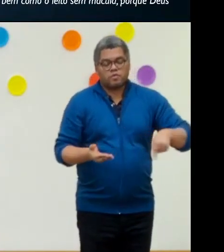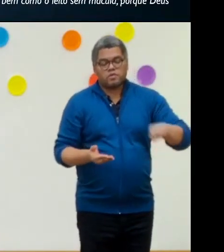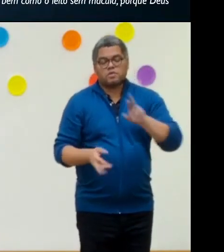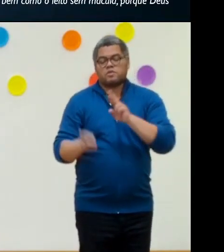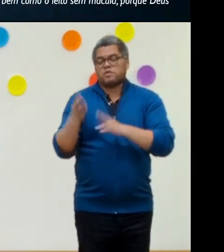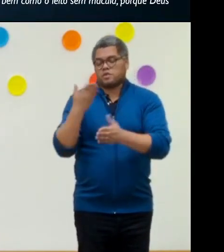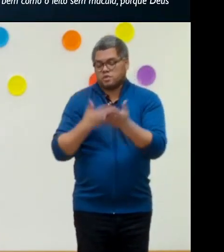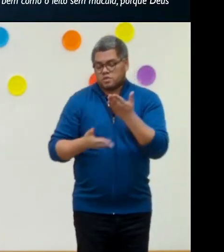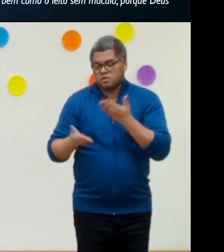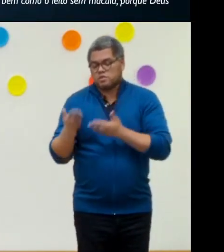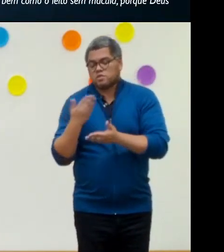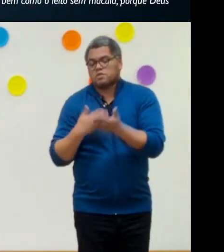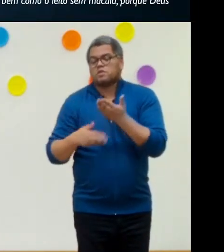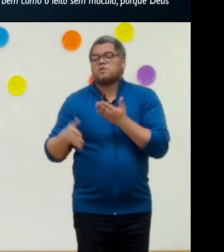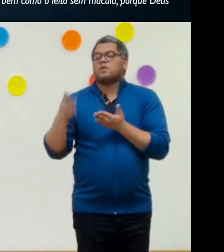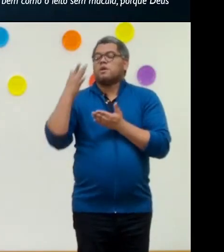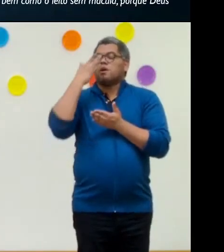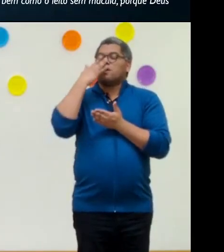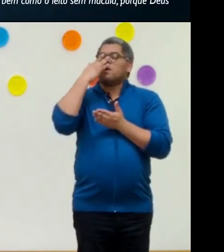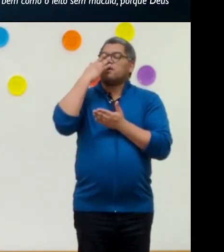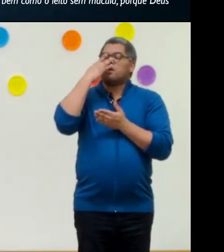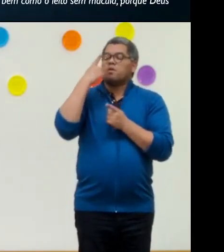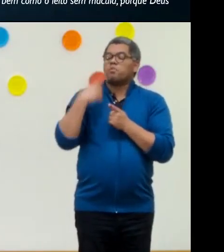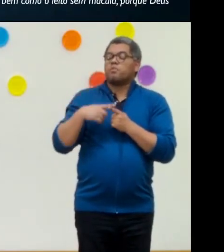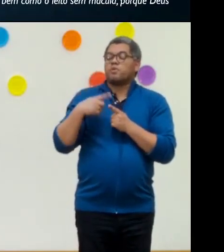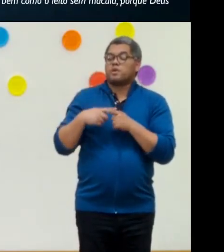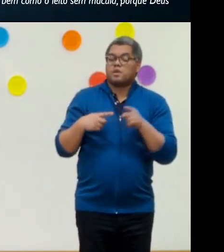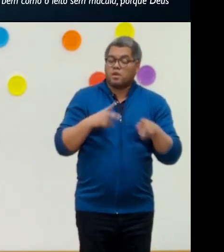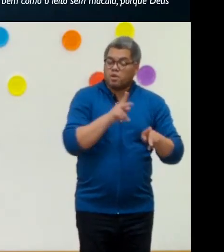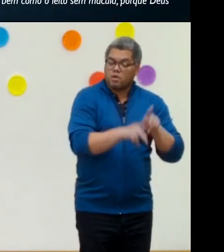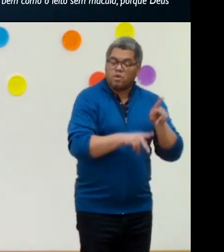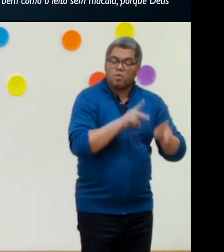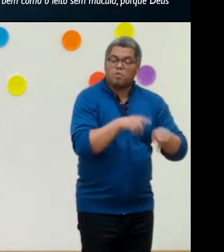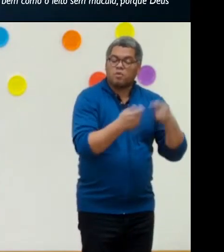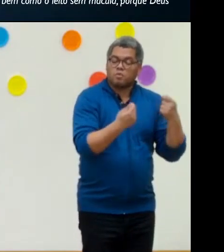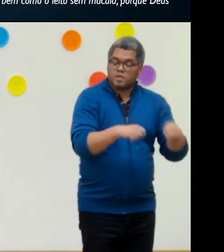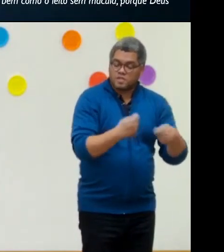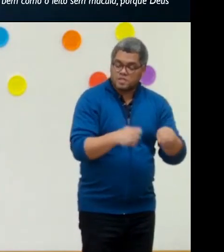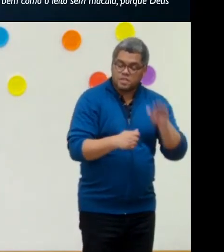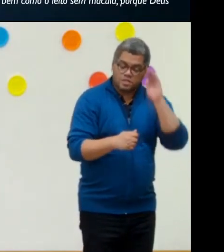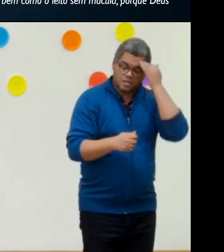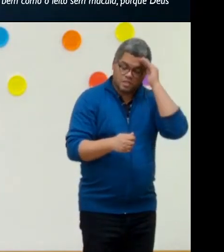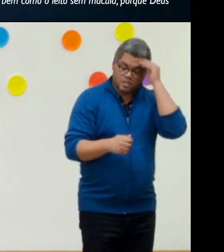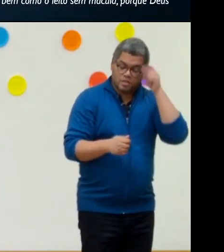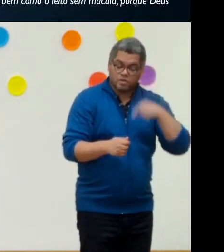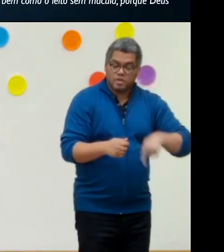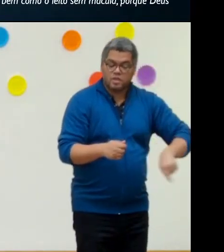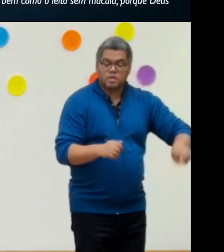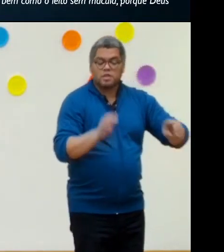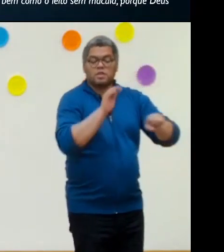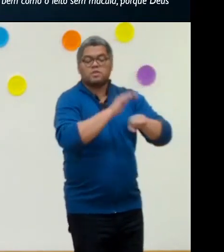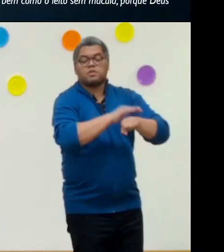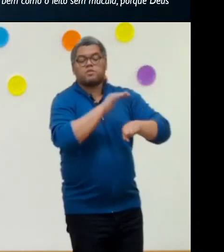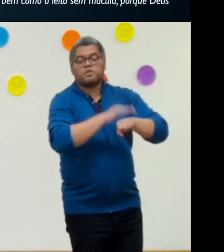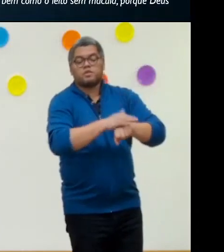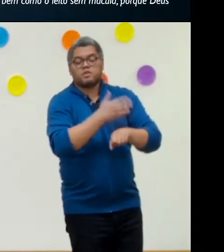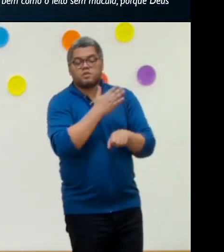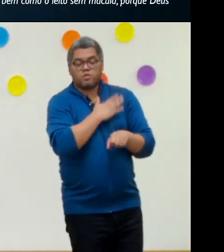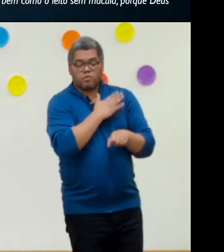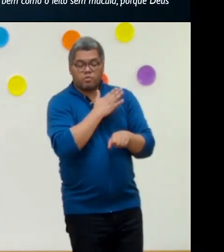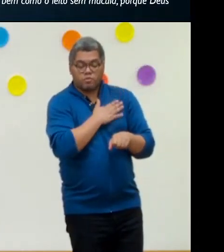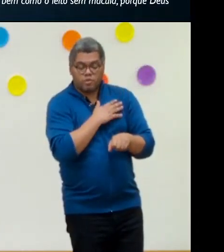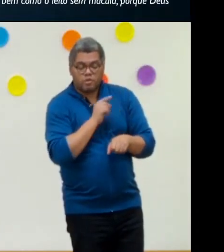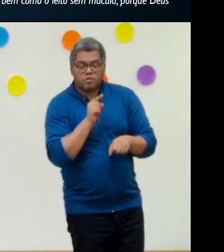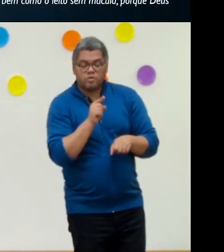uma adúltera, para o povo ver o que está fazendo comigo. Vocês entraram em uma relação comigo, estão